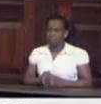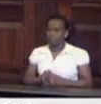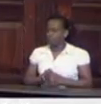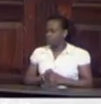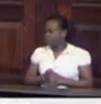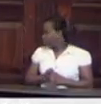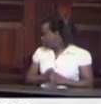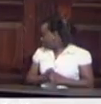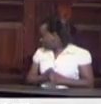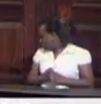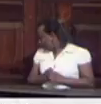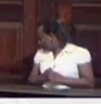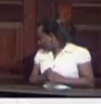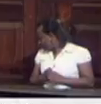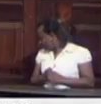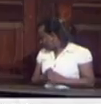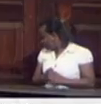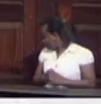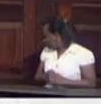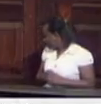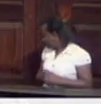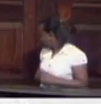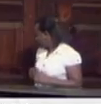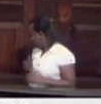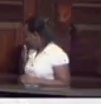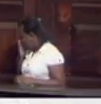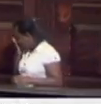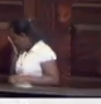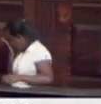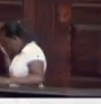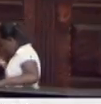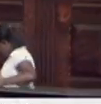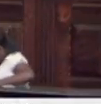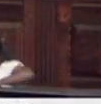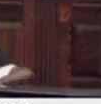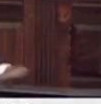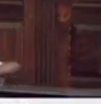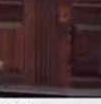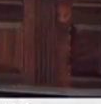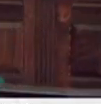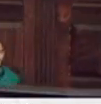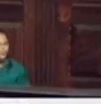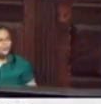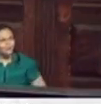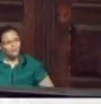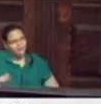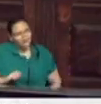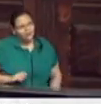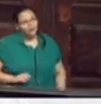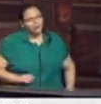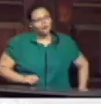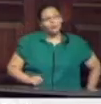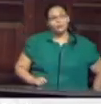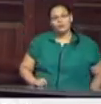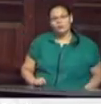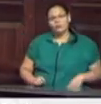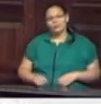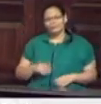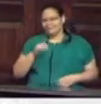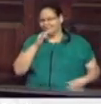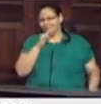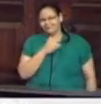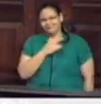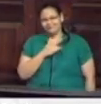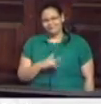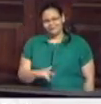e excelente representante dessa casa, quero parabenizá-lo pela sua defesa aqui e